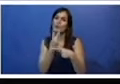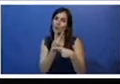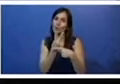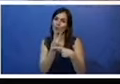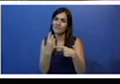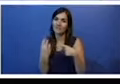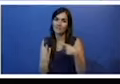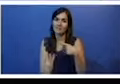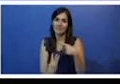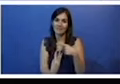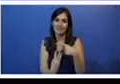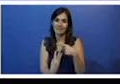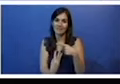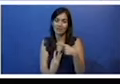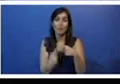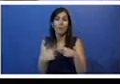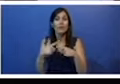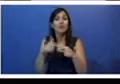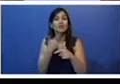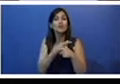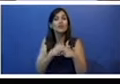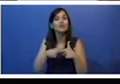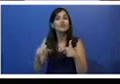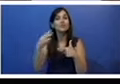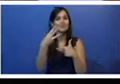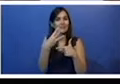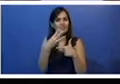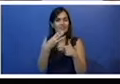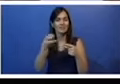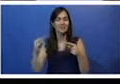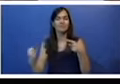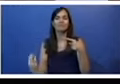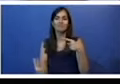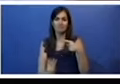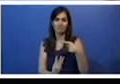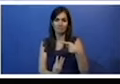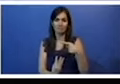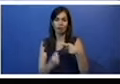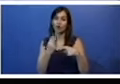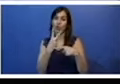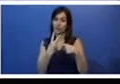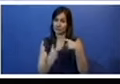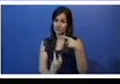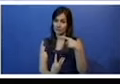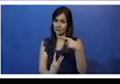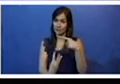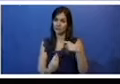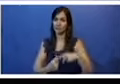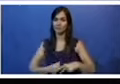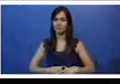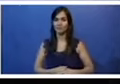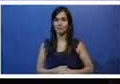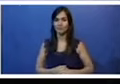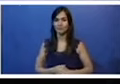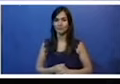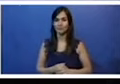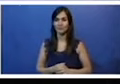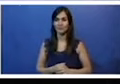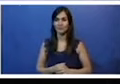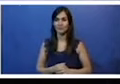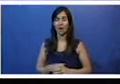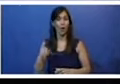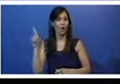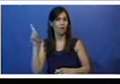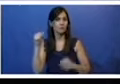2/3 dividir por TR e peguei duas partes Então 2/3 olha